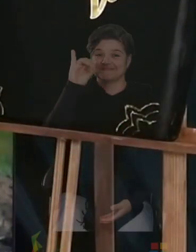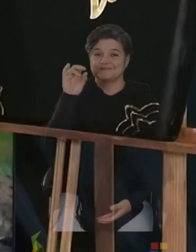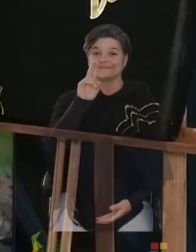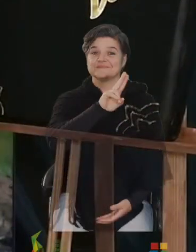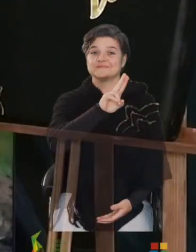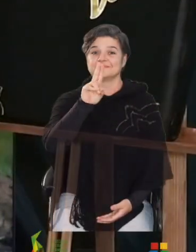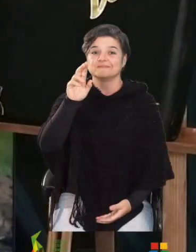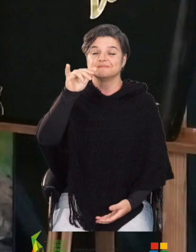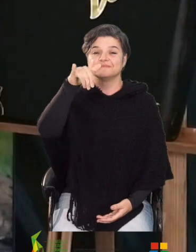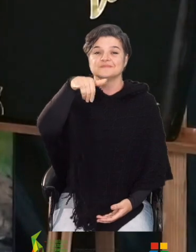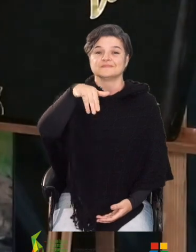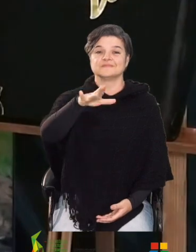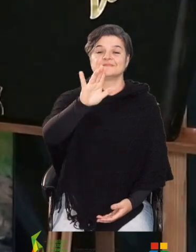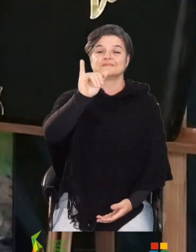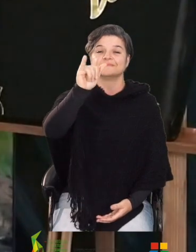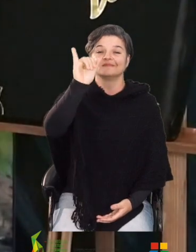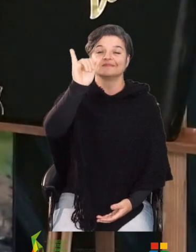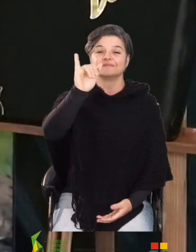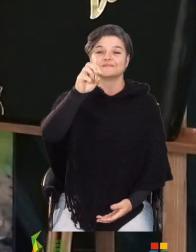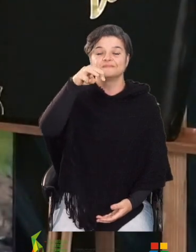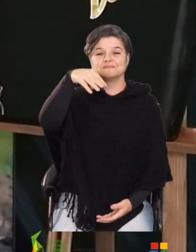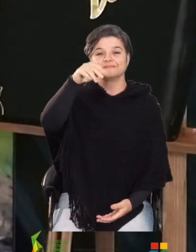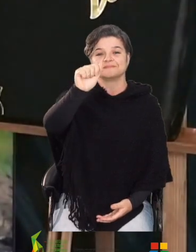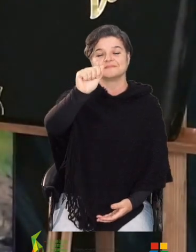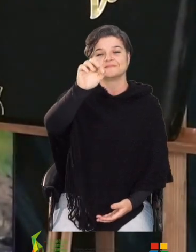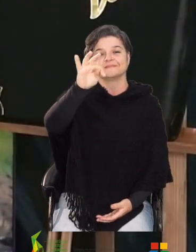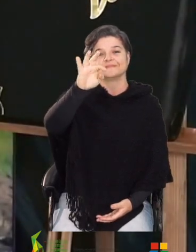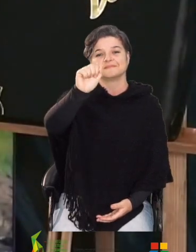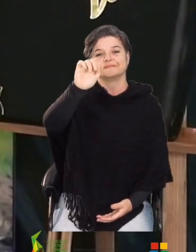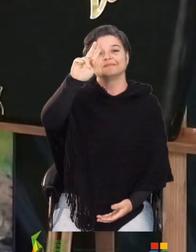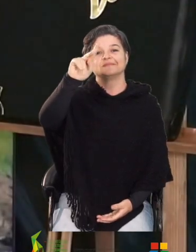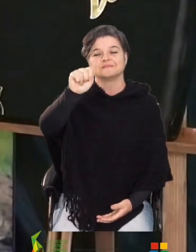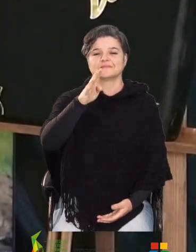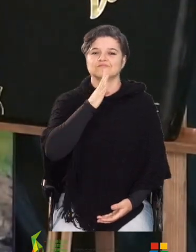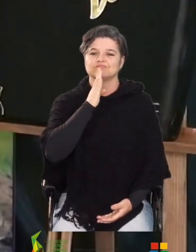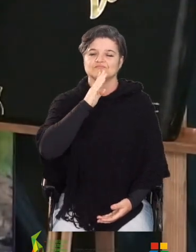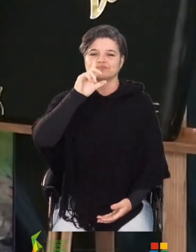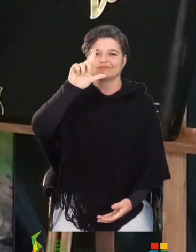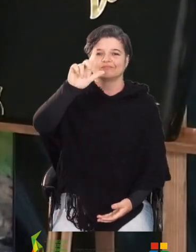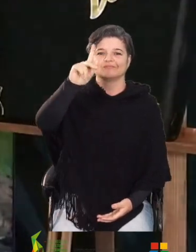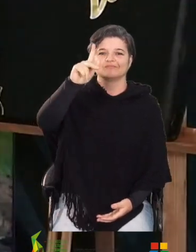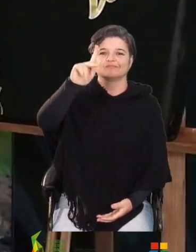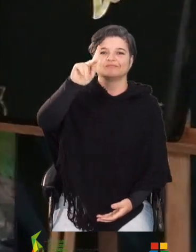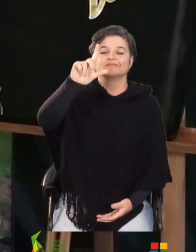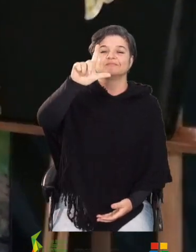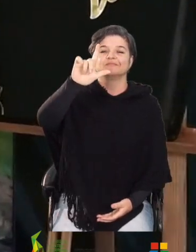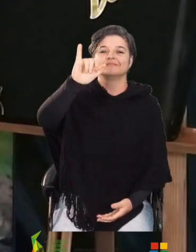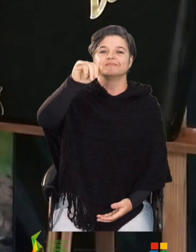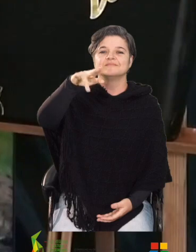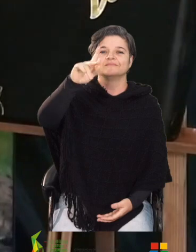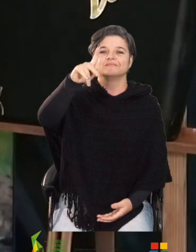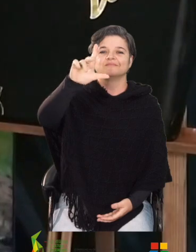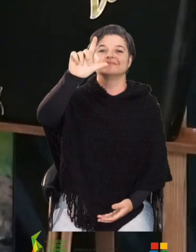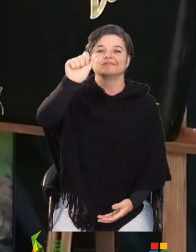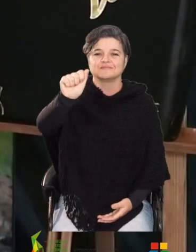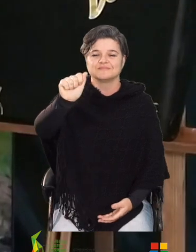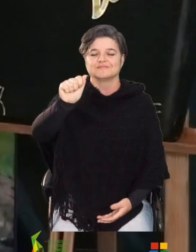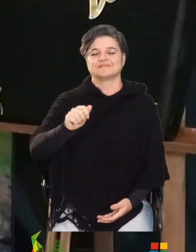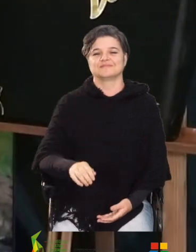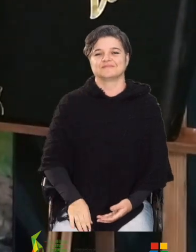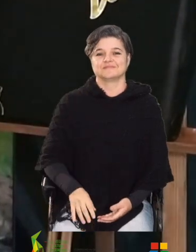meu nome é nara santana biscuit a inquilina da print produções artísticas